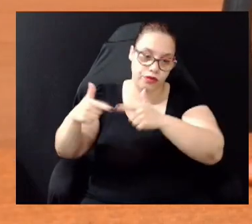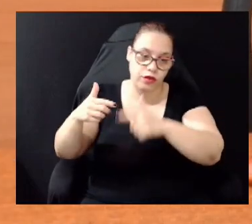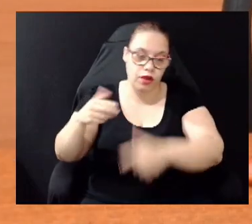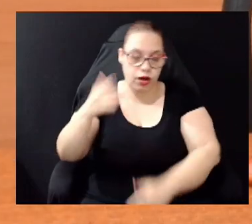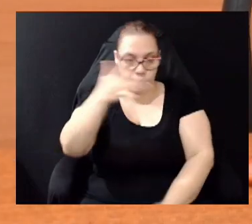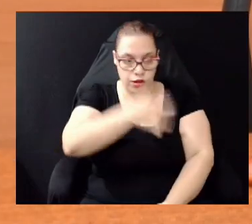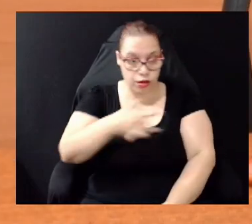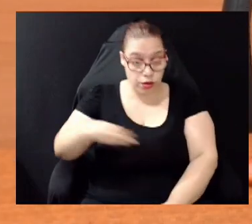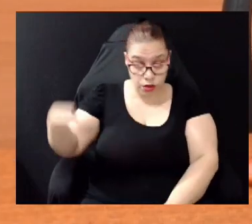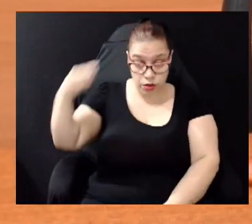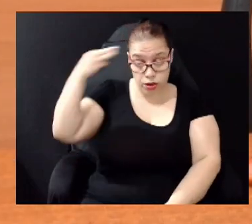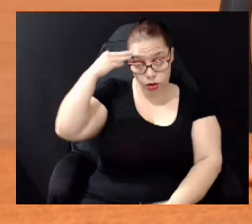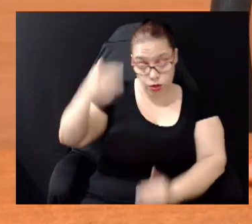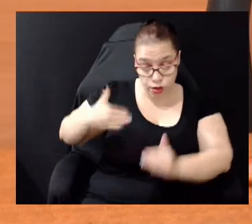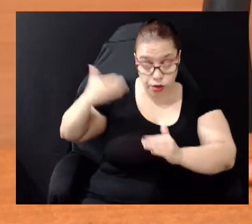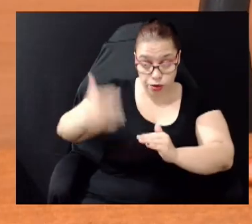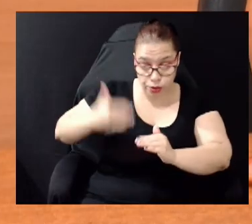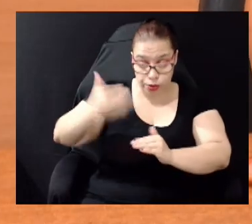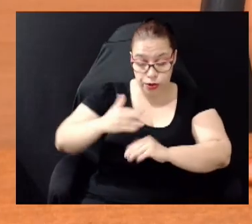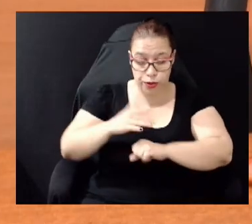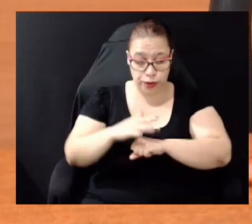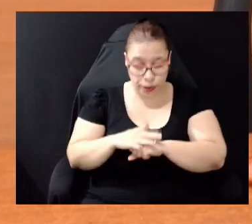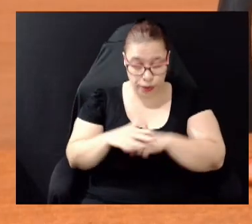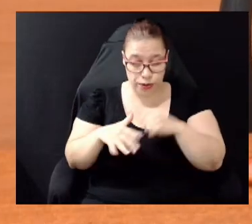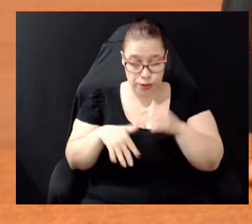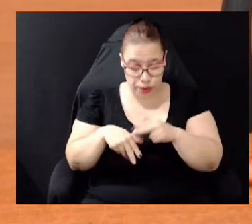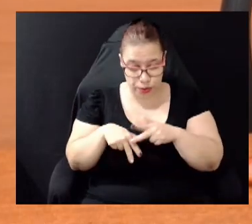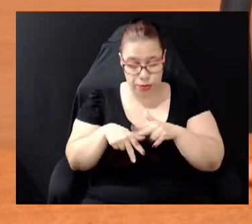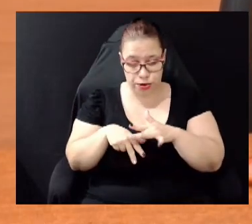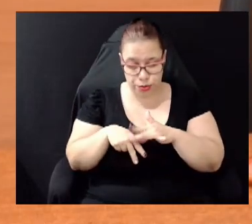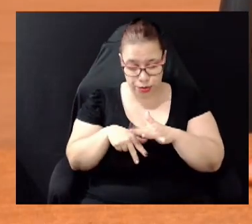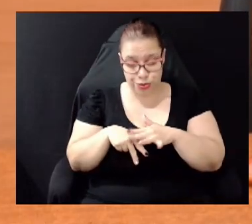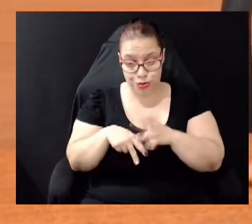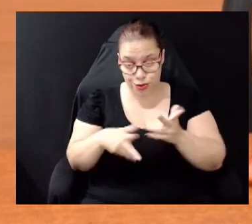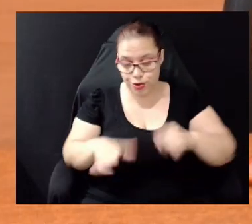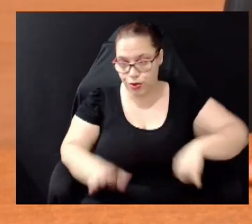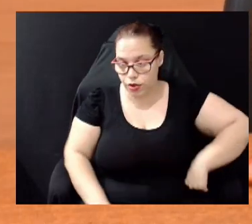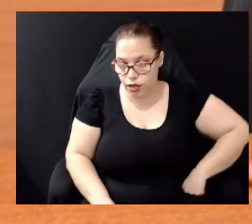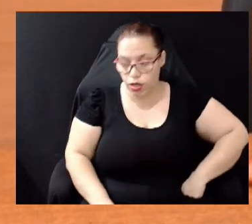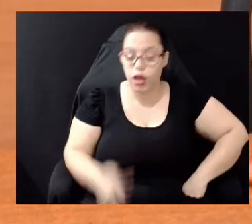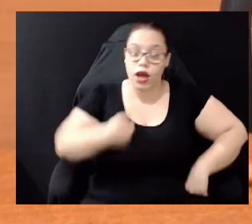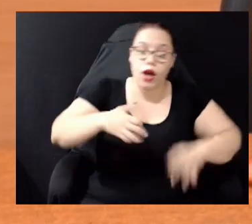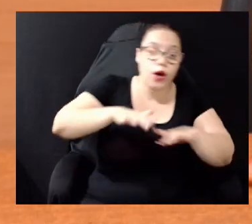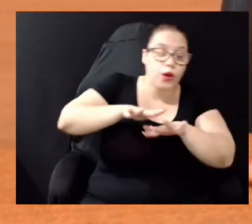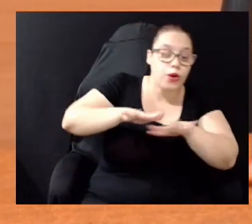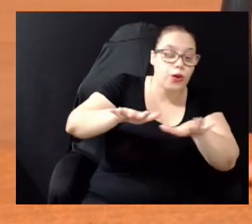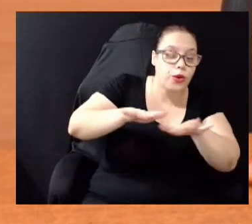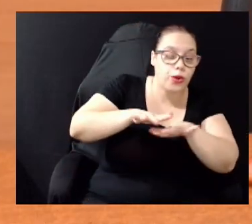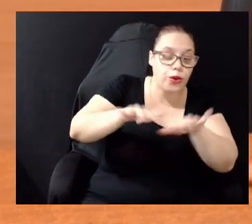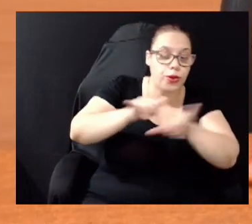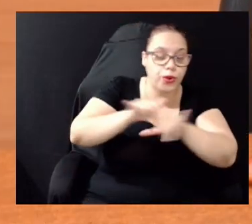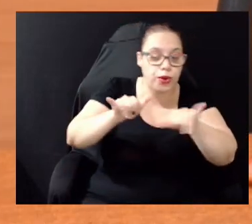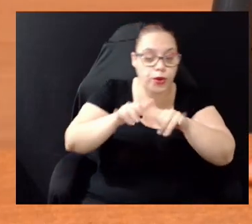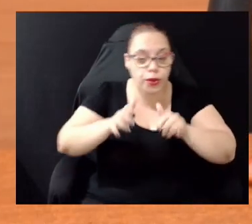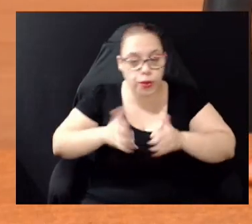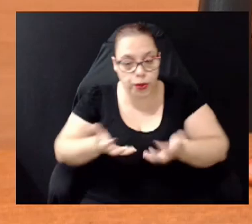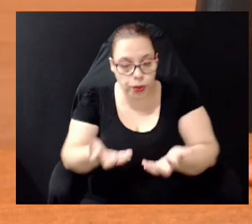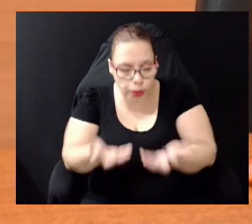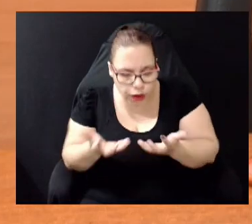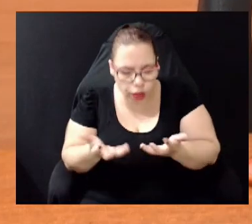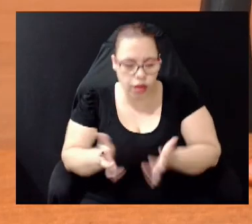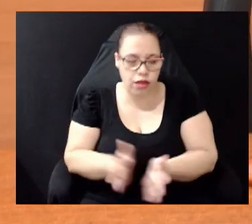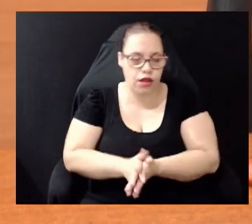desse processo de adoecimento, e que a gente quer divulgar muito essa iniciativa para que as pessoas